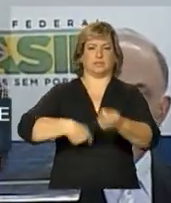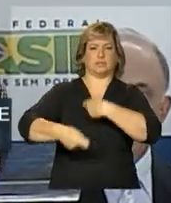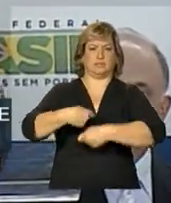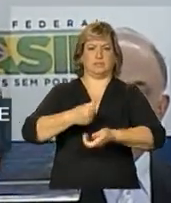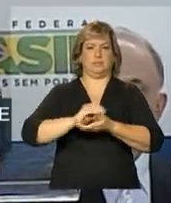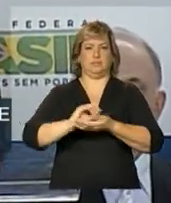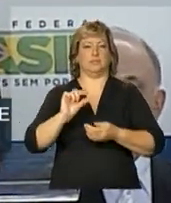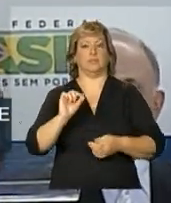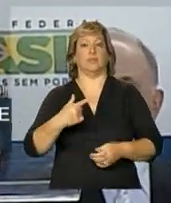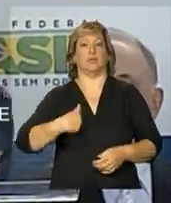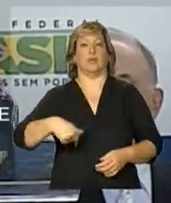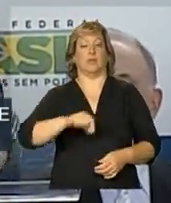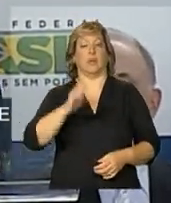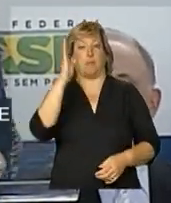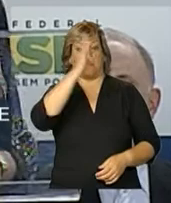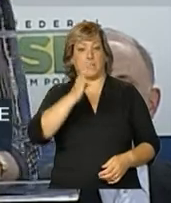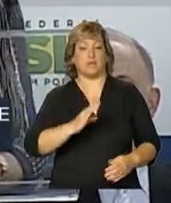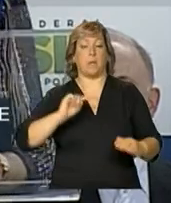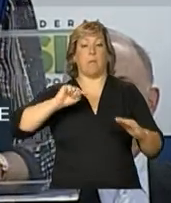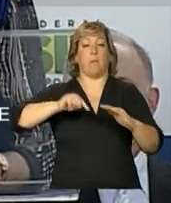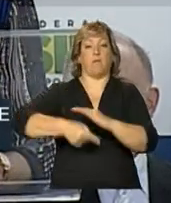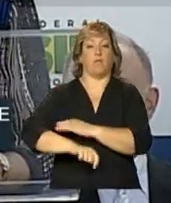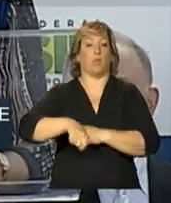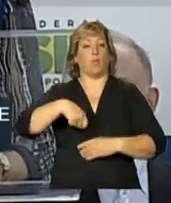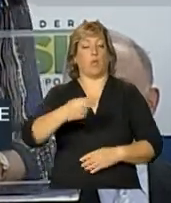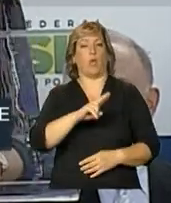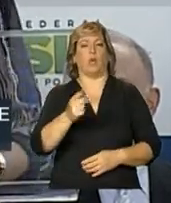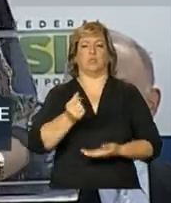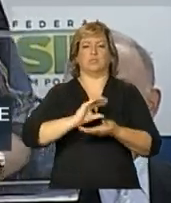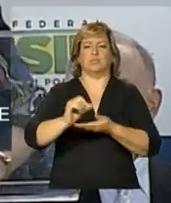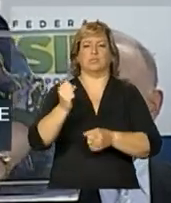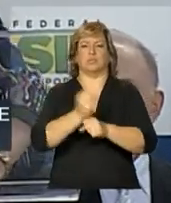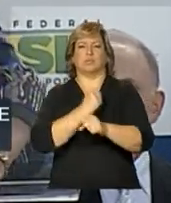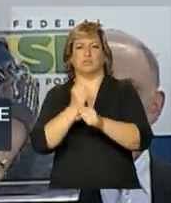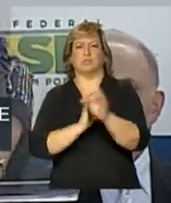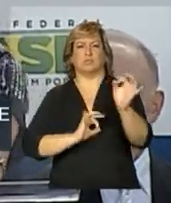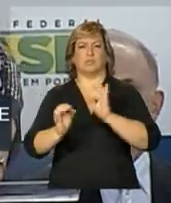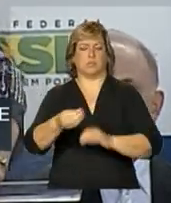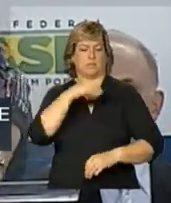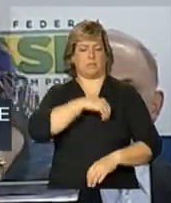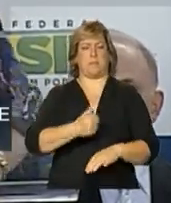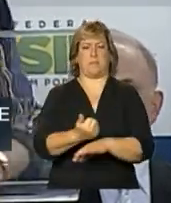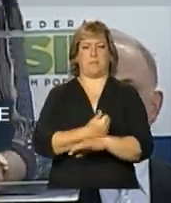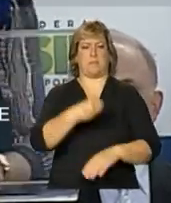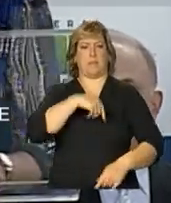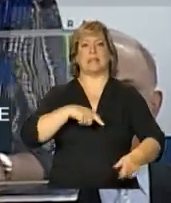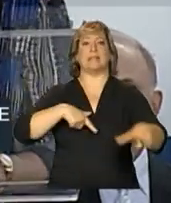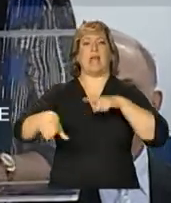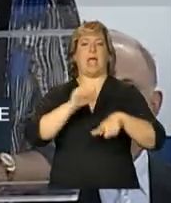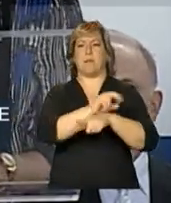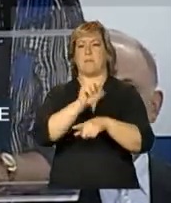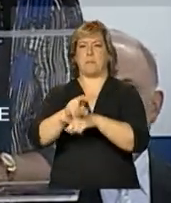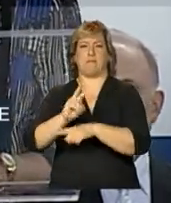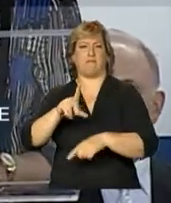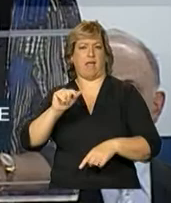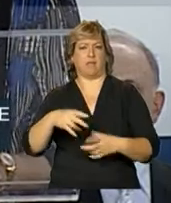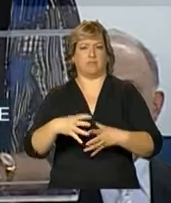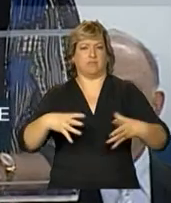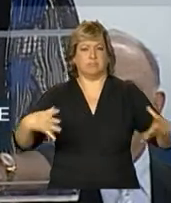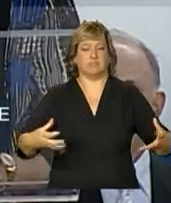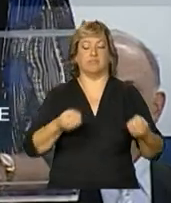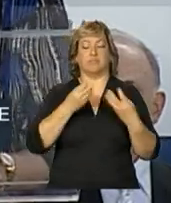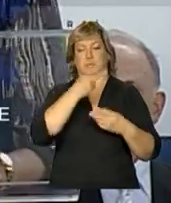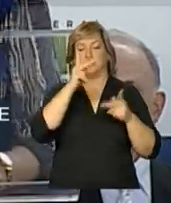que é o nosso chamado Brasil profundo investimentos melhoria de renda melhoria de emprego para